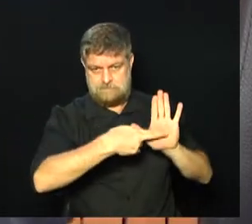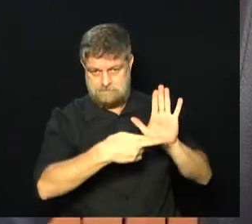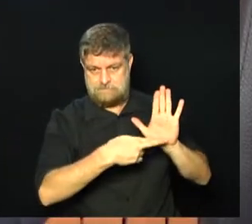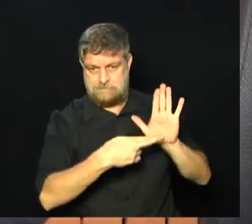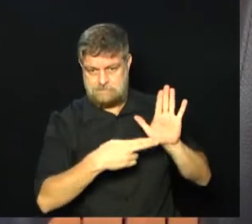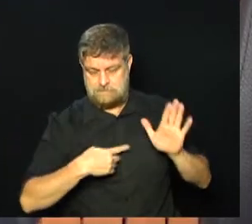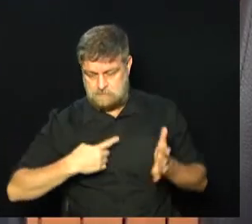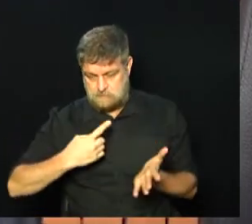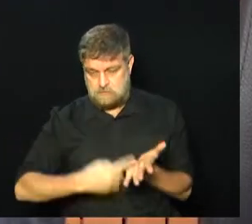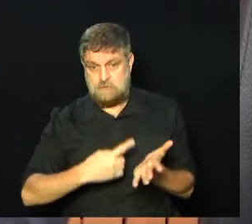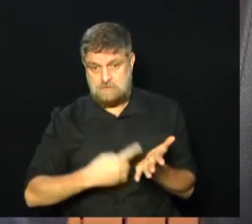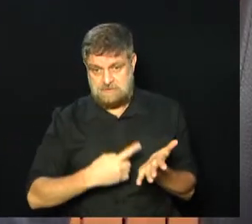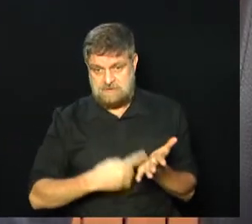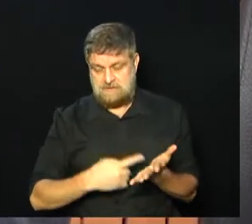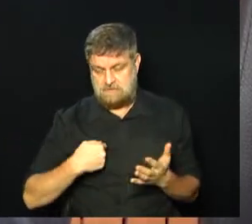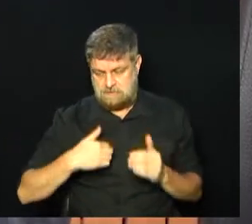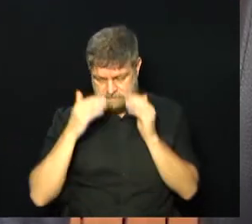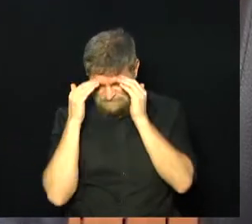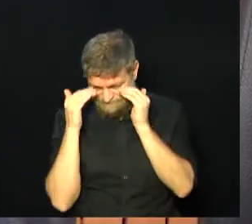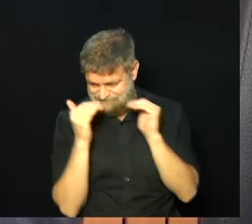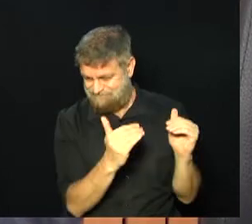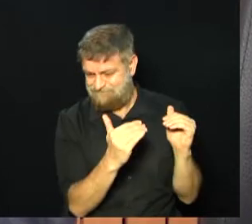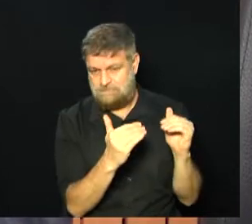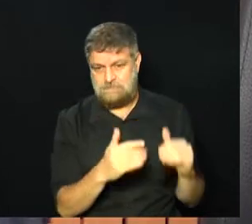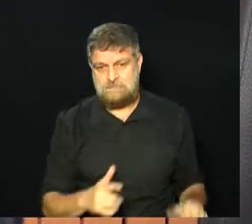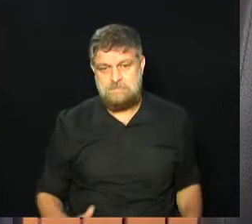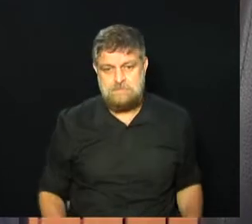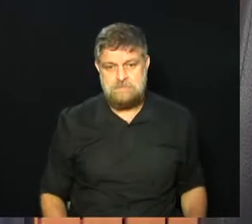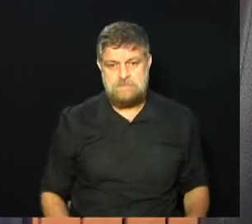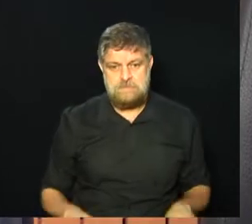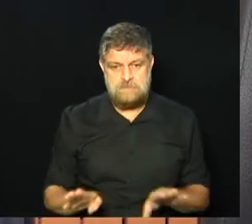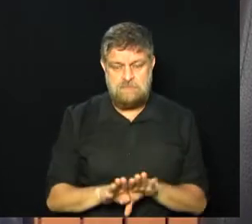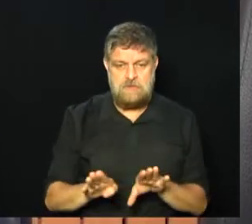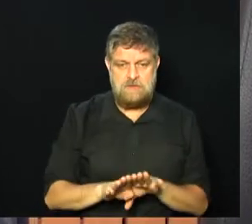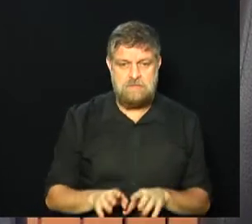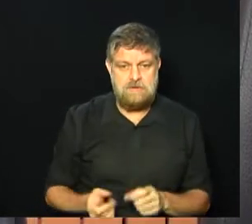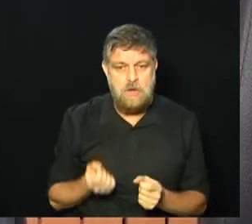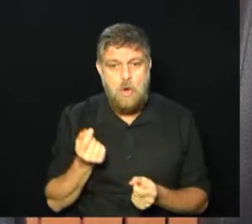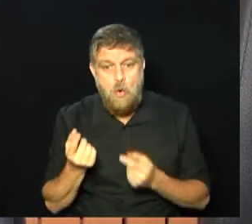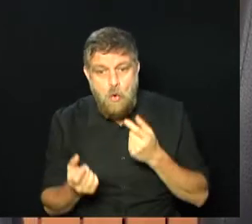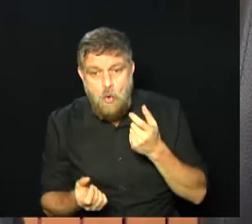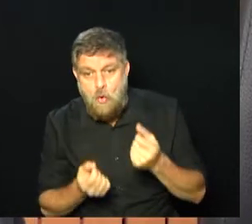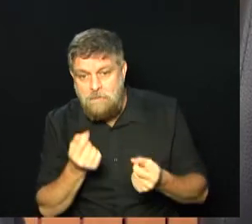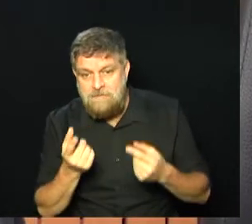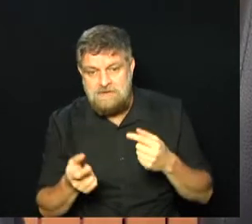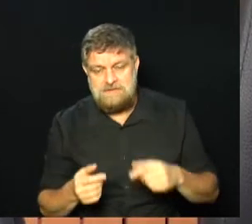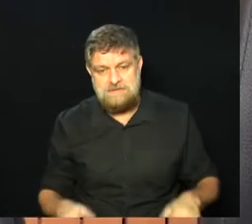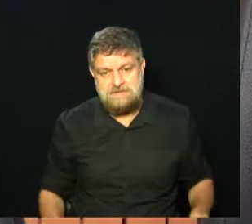nosso horário, enfim, eu acho que ficam aqui algumas